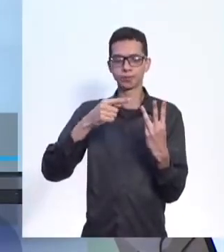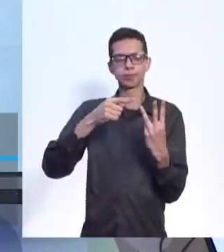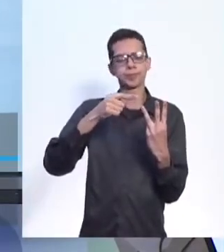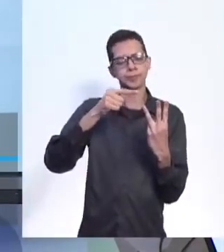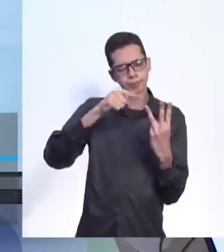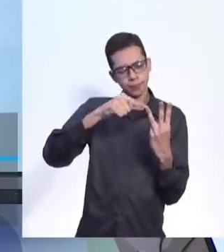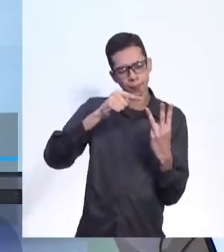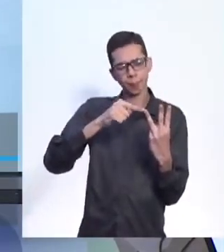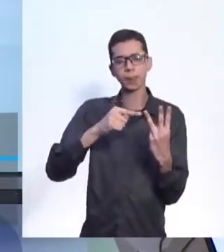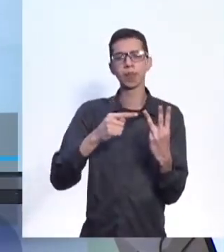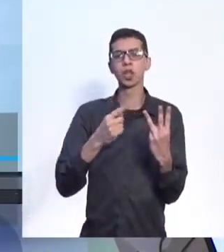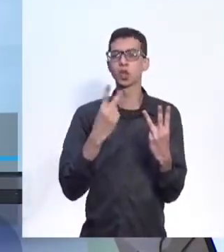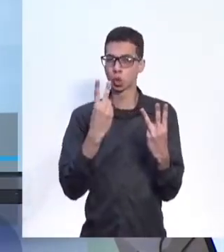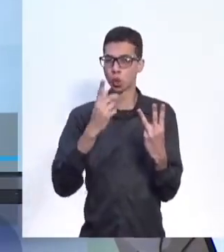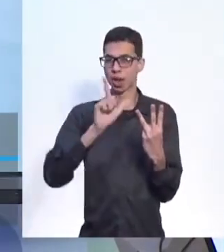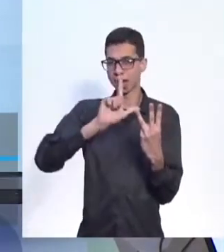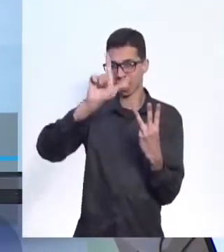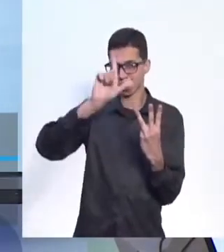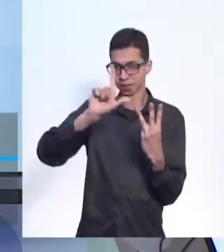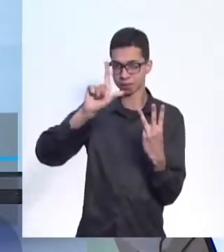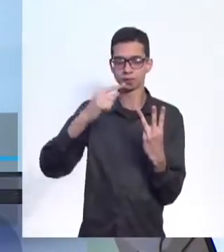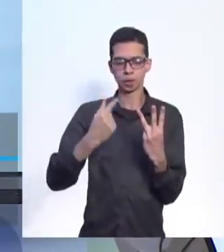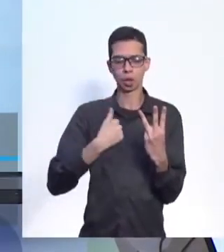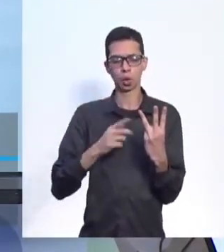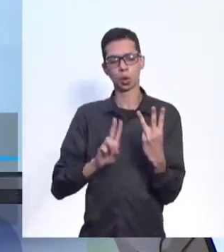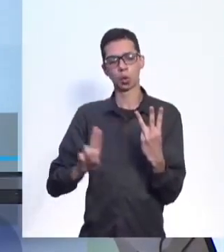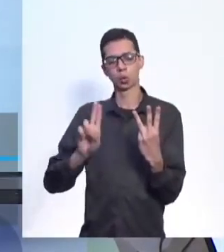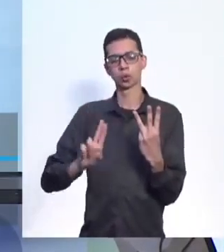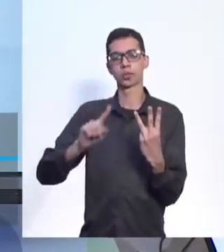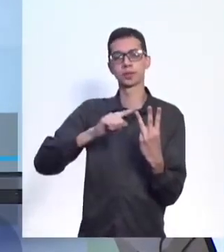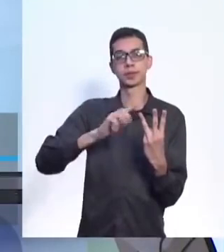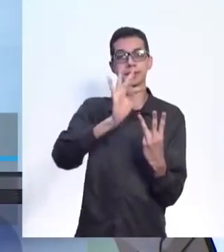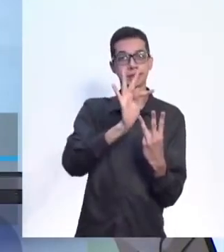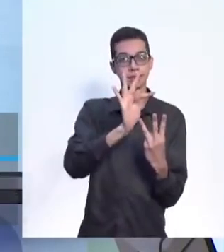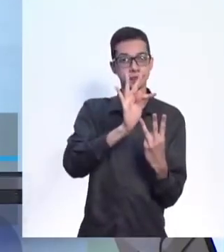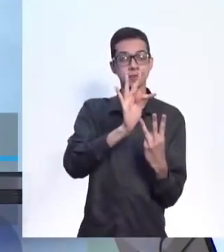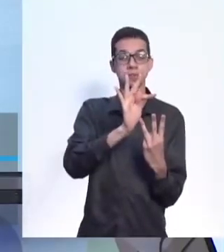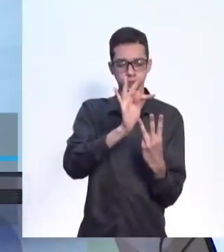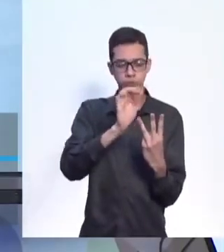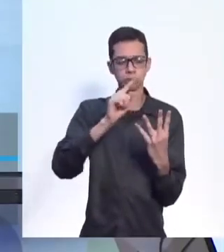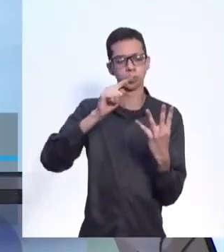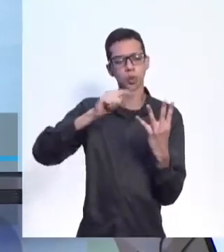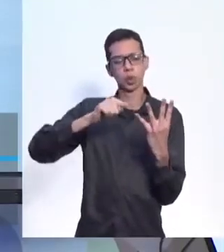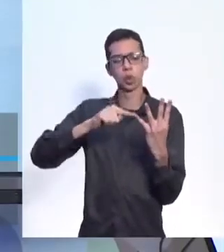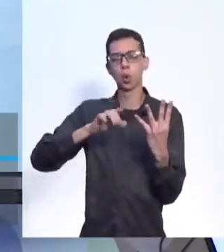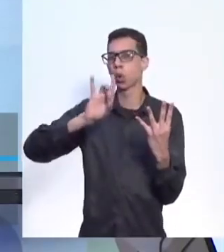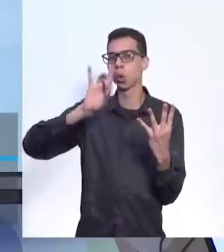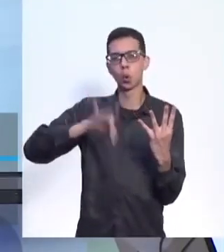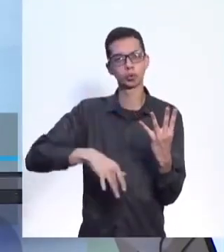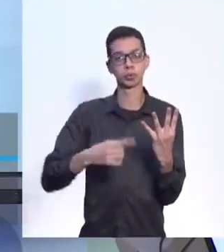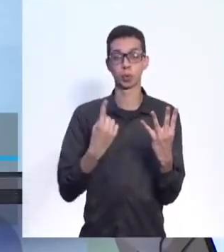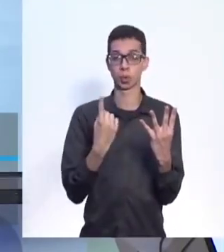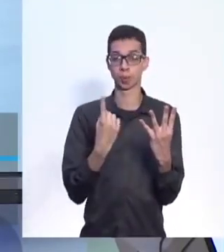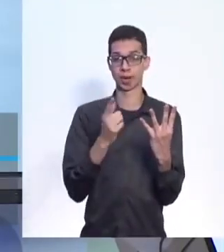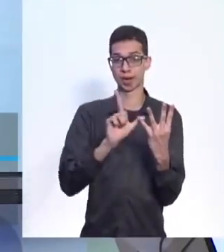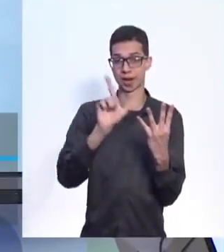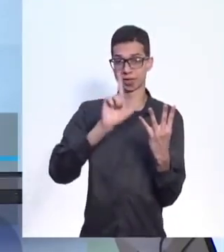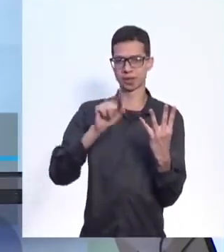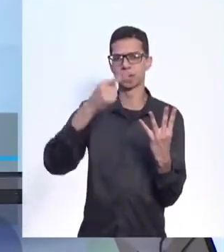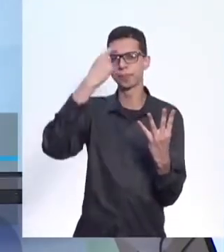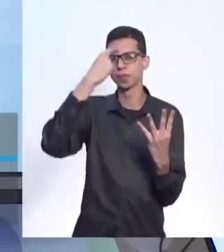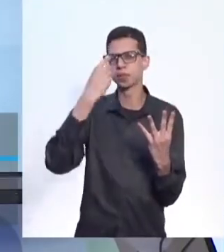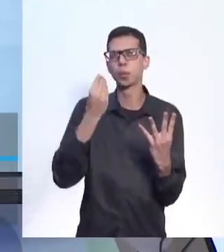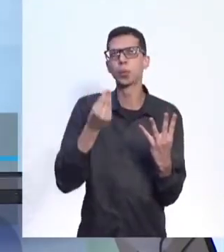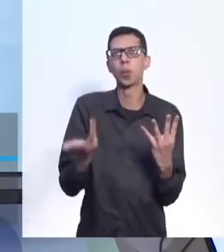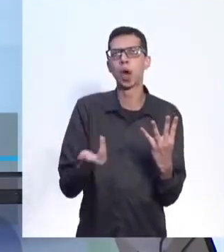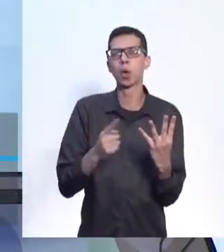letras. Usei mais uma. Então, na última opção, apenas uma letra para colocar. Aí você fala, mas qual